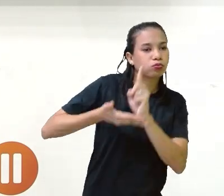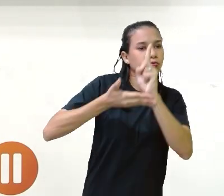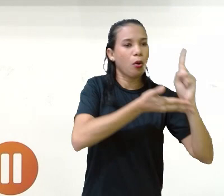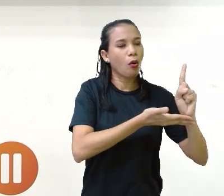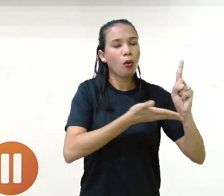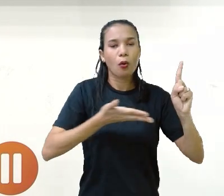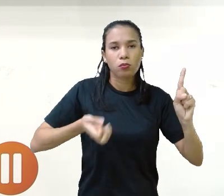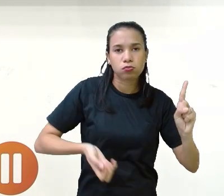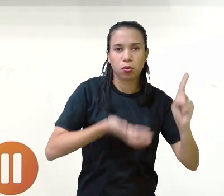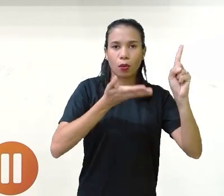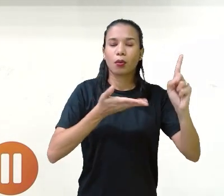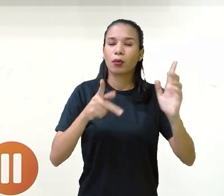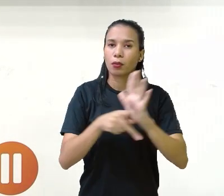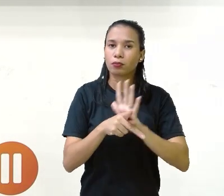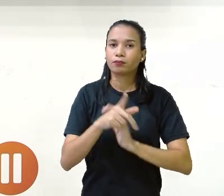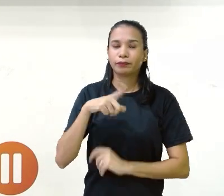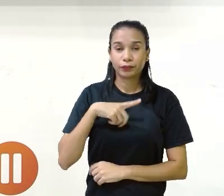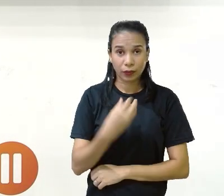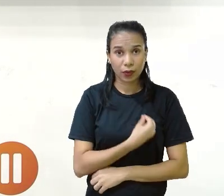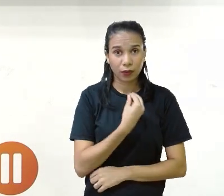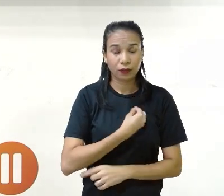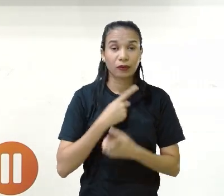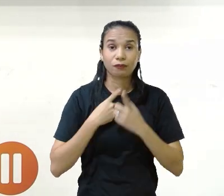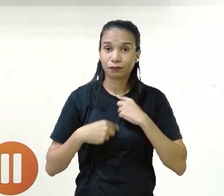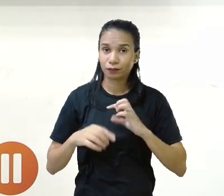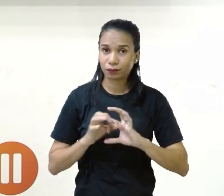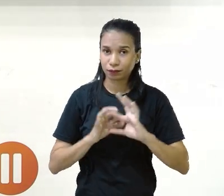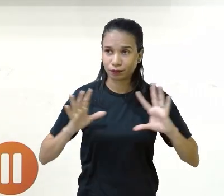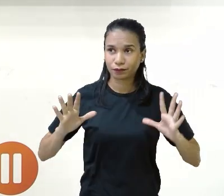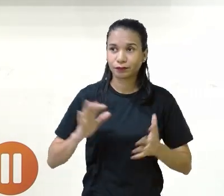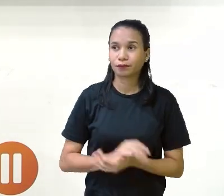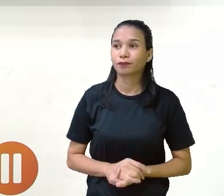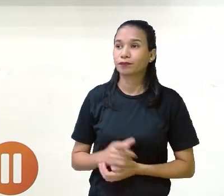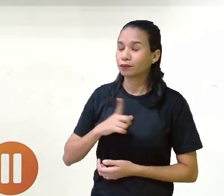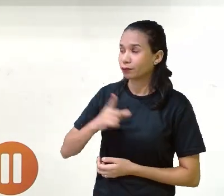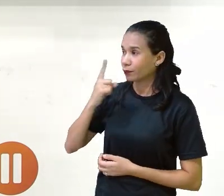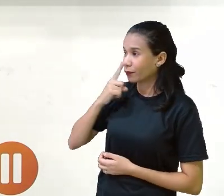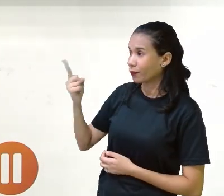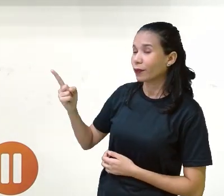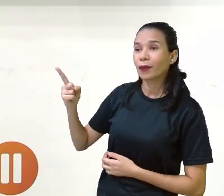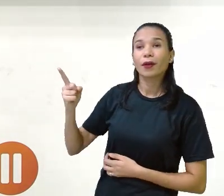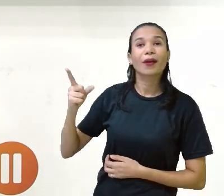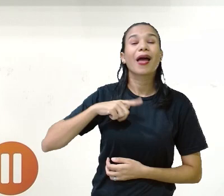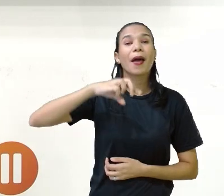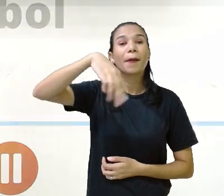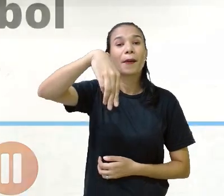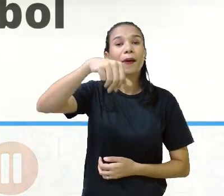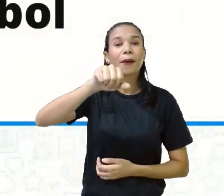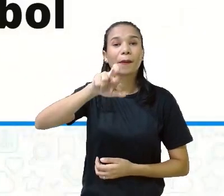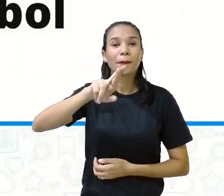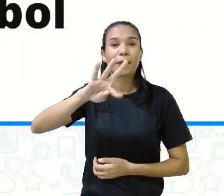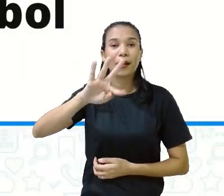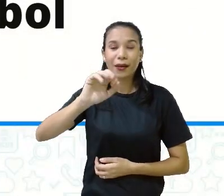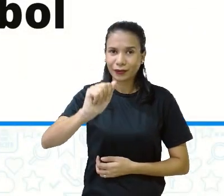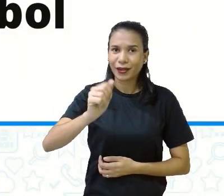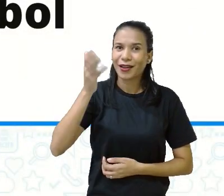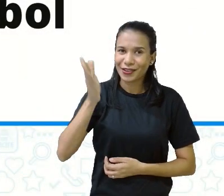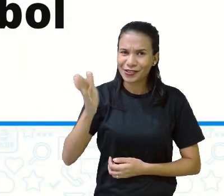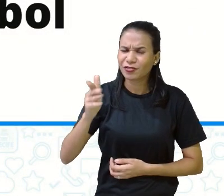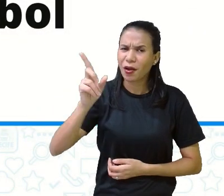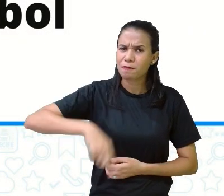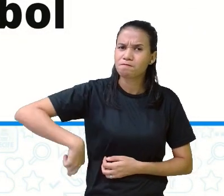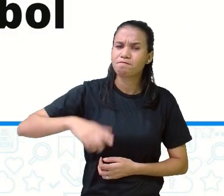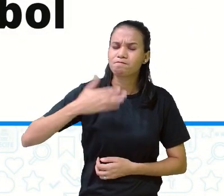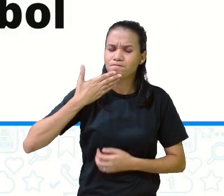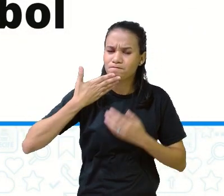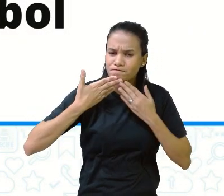ou alguma posição que ela deseja. Temos Malala. E a gente tem Marta, né, que já foi